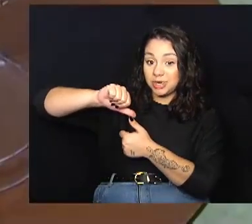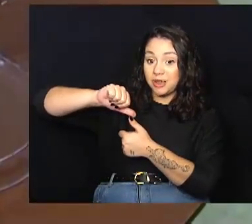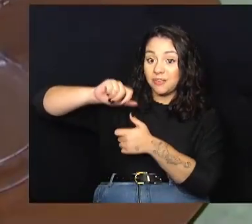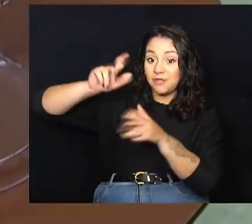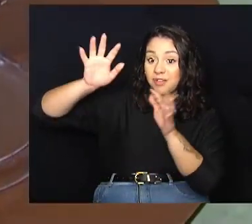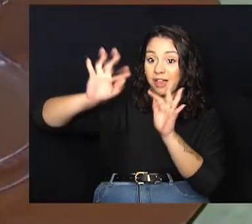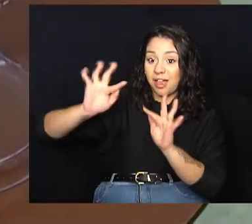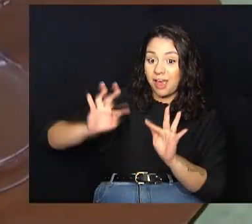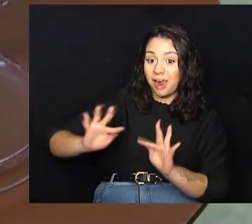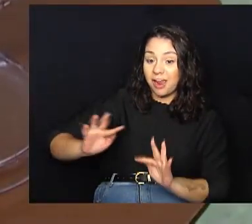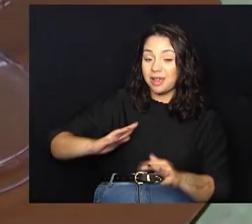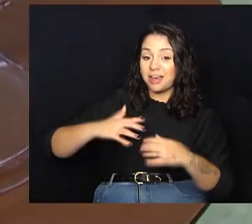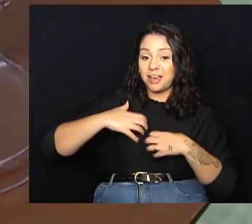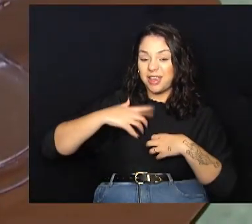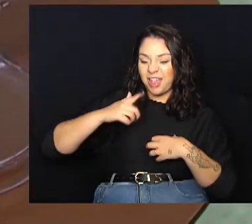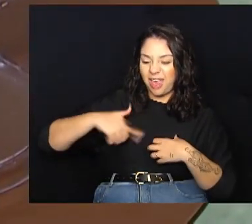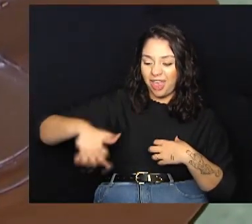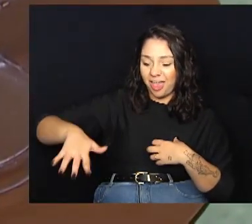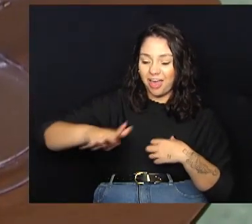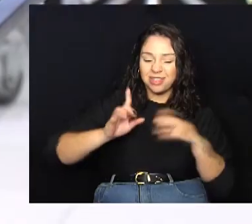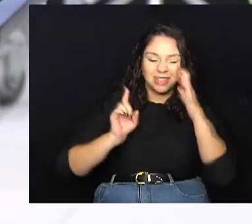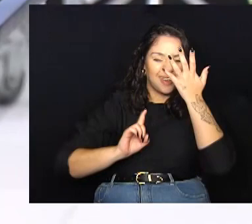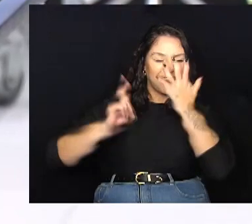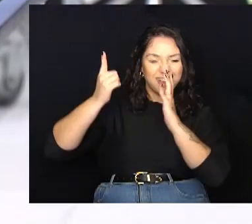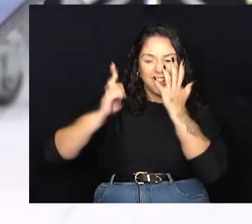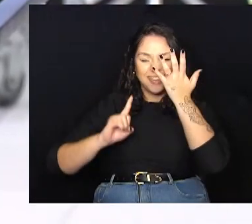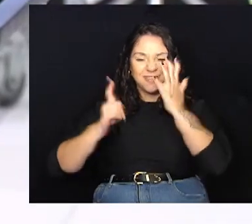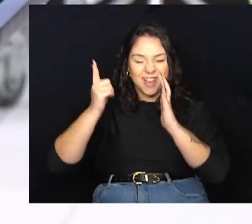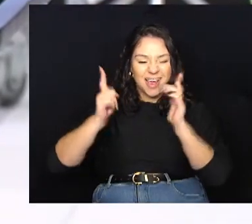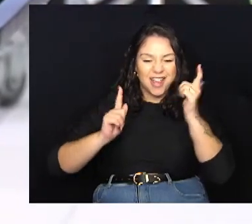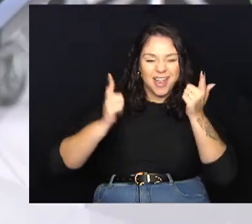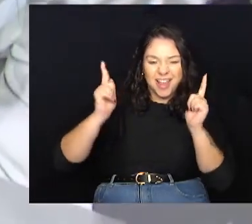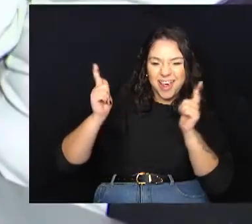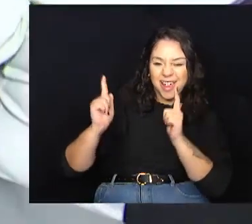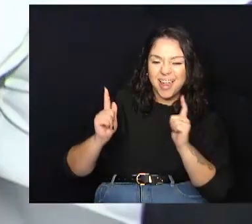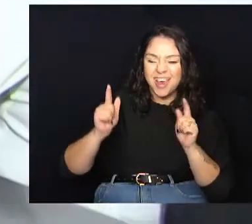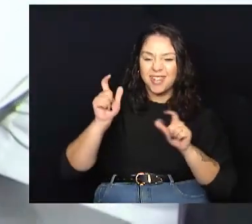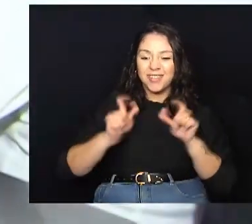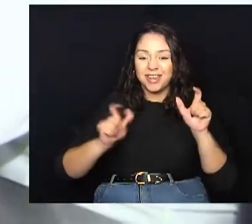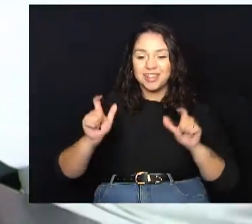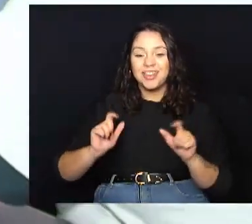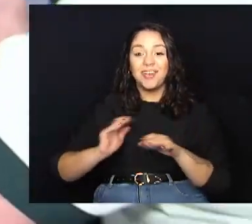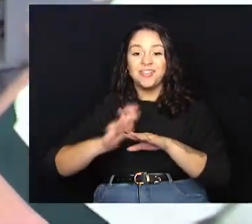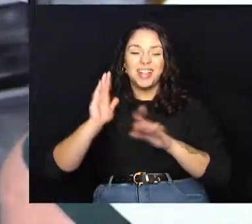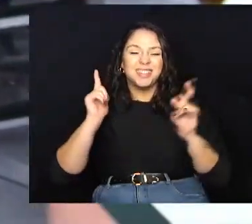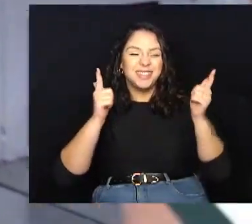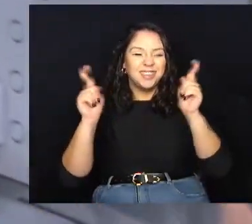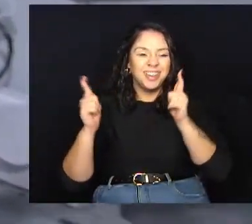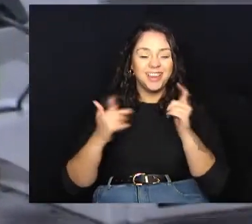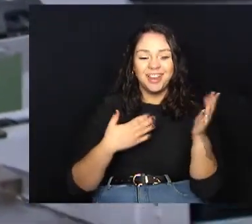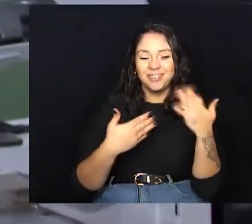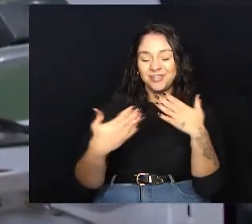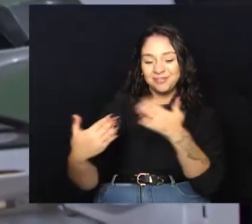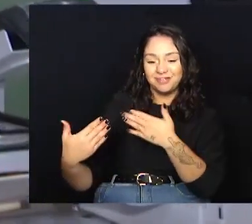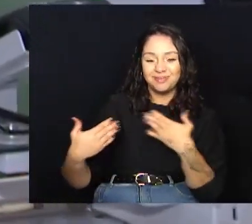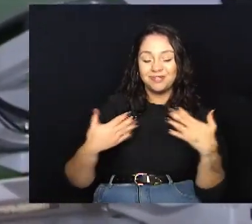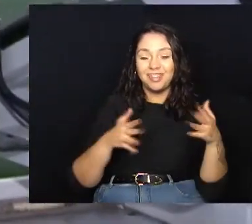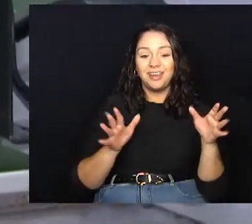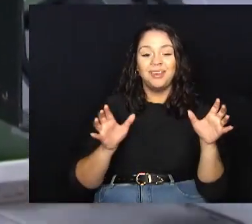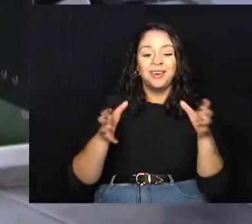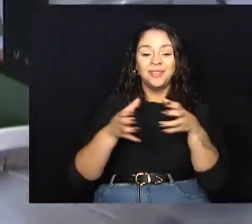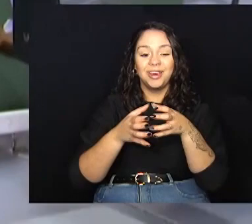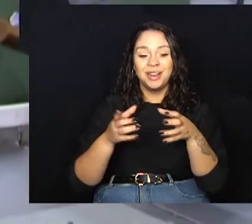é a terra do carnaval é a terra onde as pessoas são mais divertidas as comunidades estão